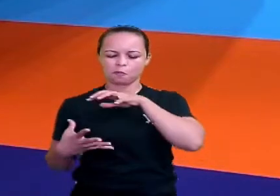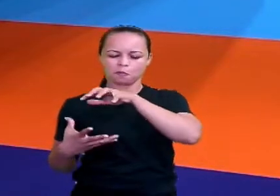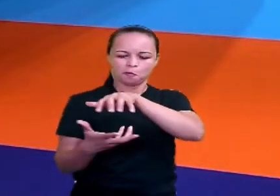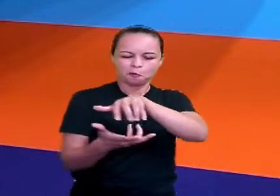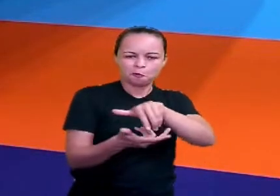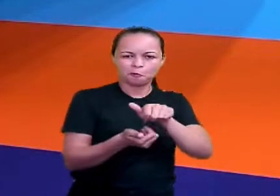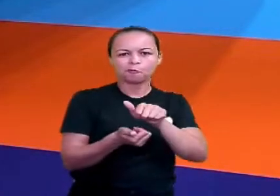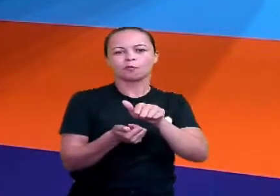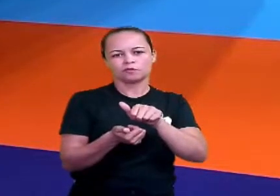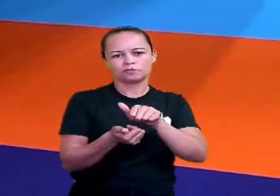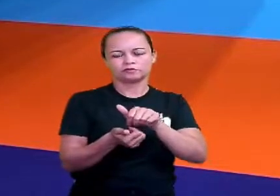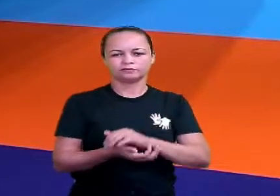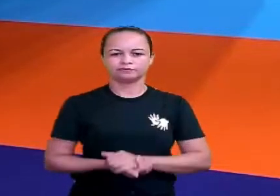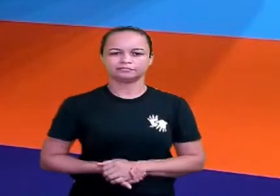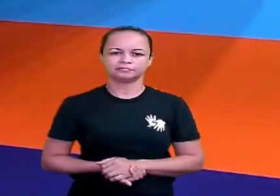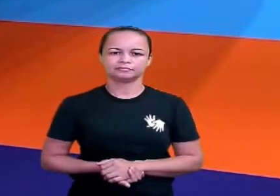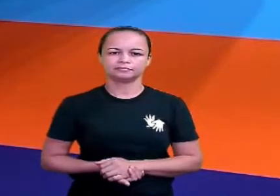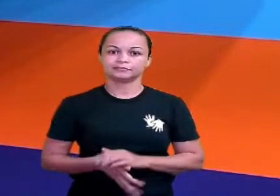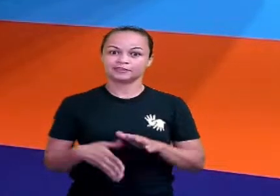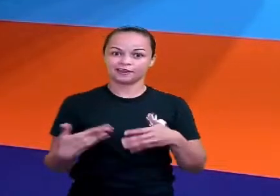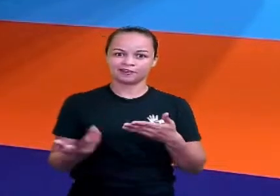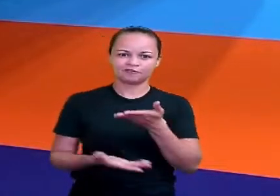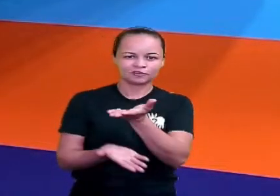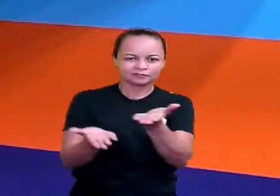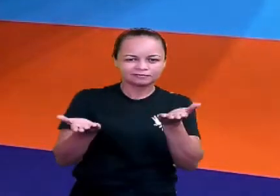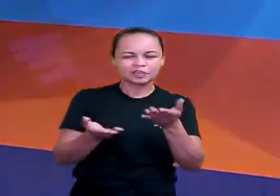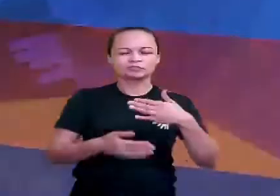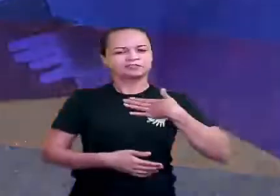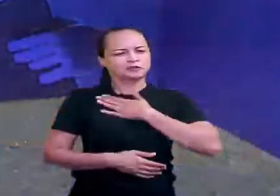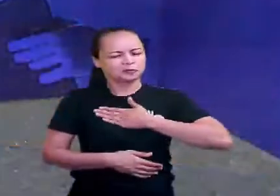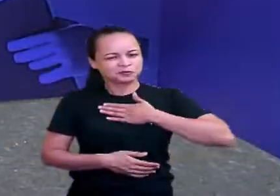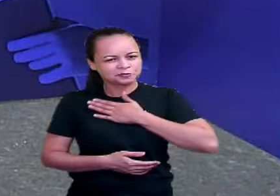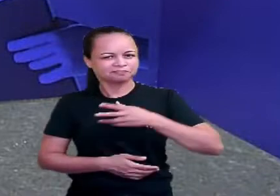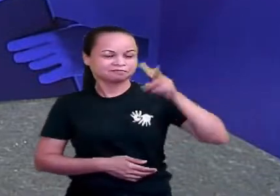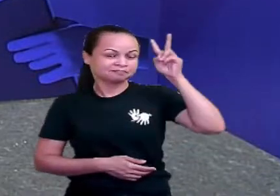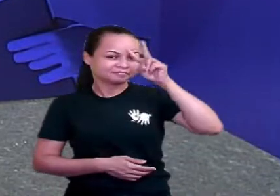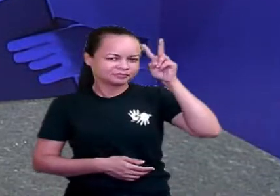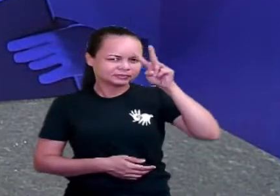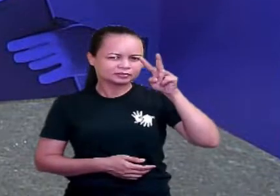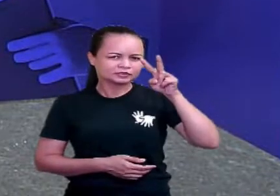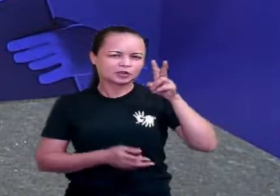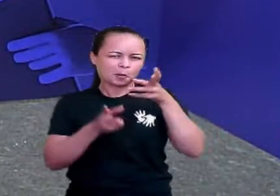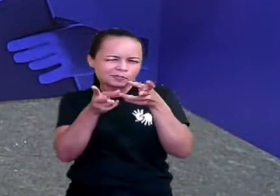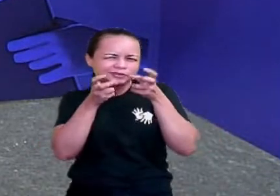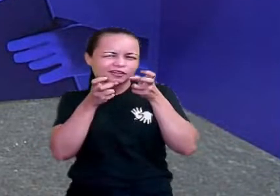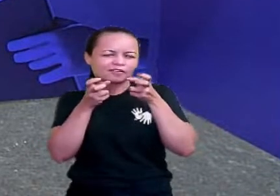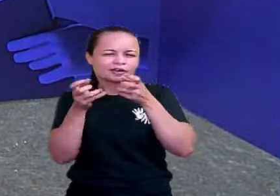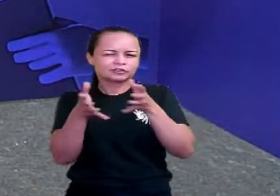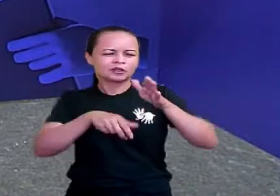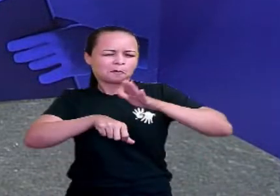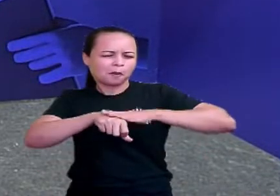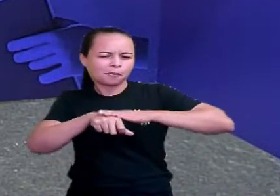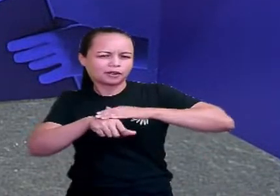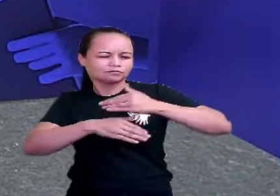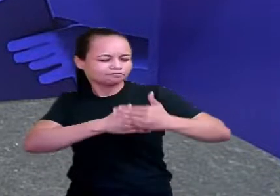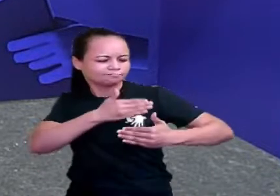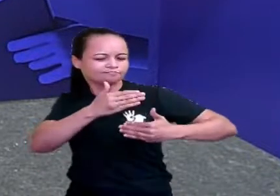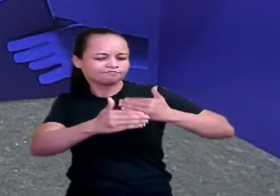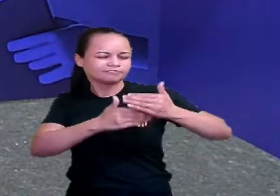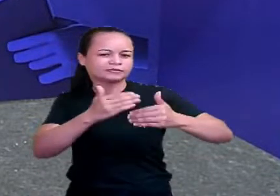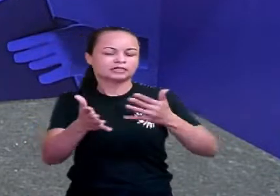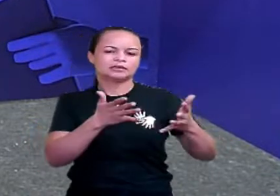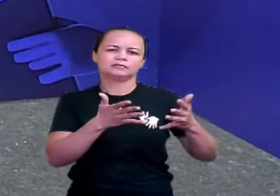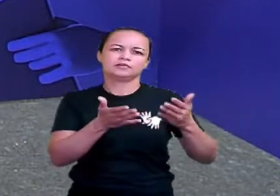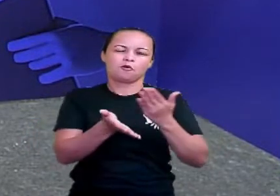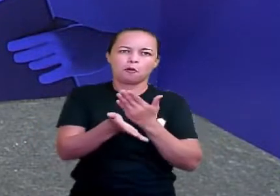E aí, pessoal, gostaram da história? Vocês viram que a gente passou por vários momentos, né? Começou